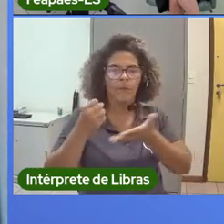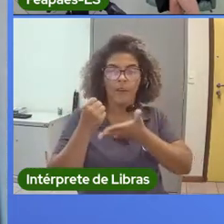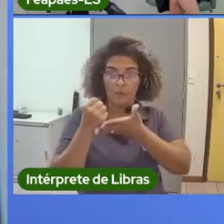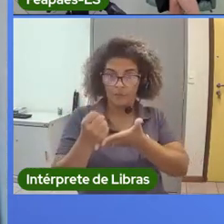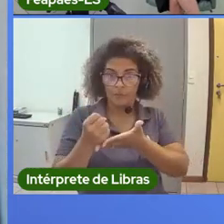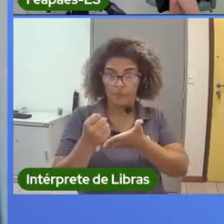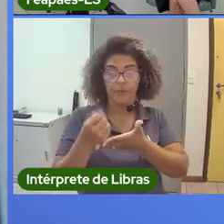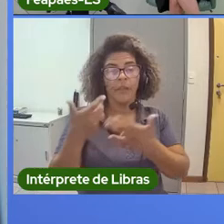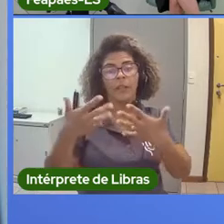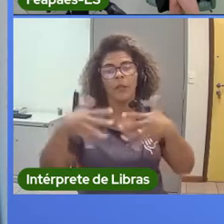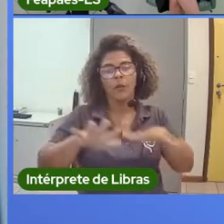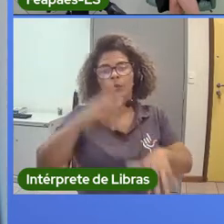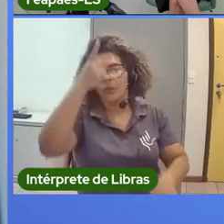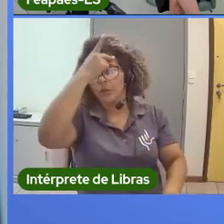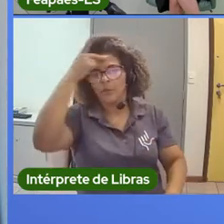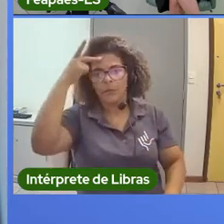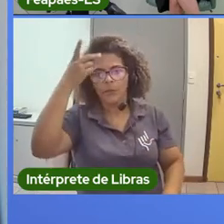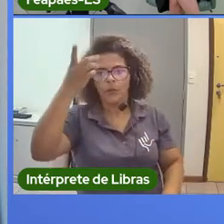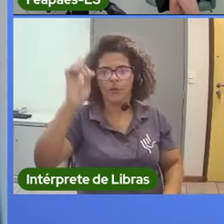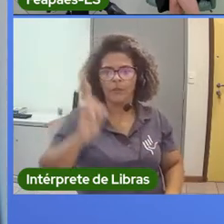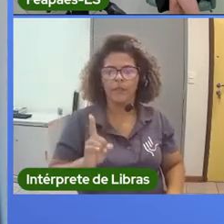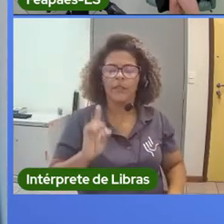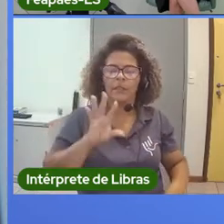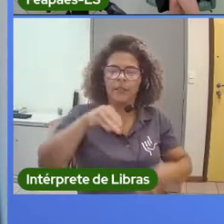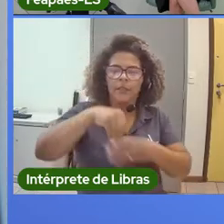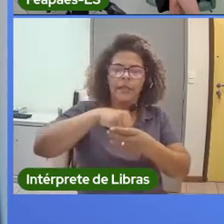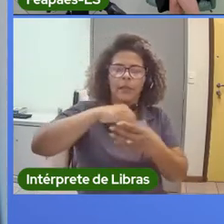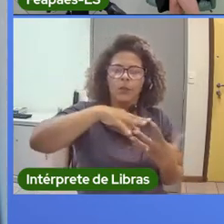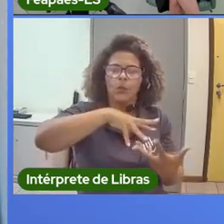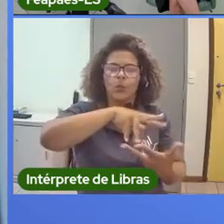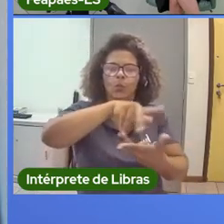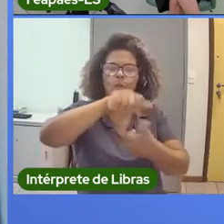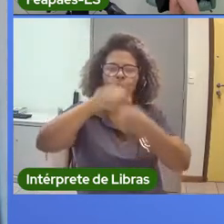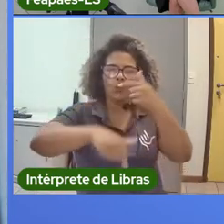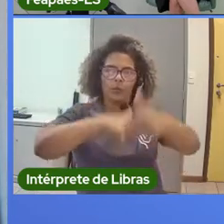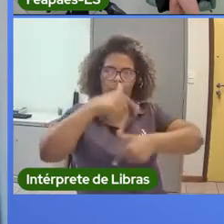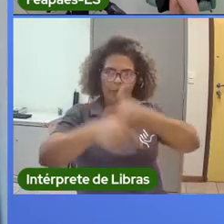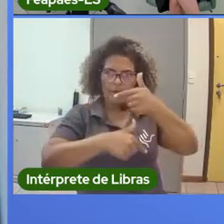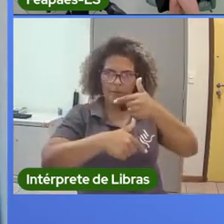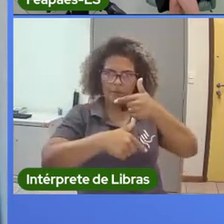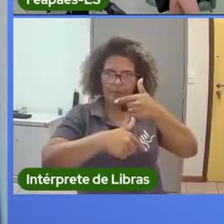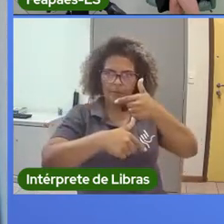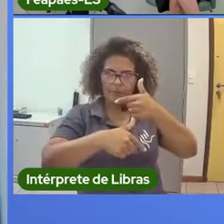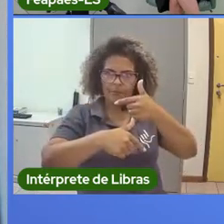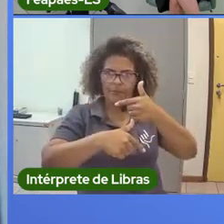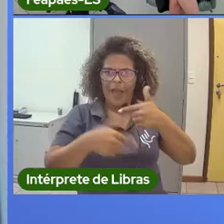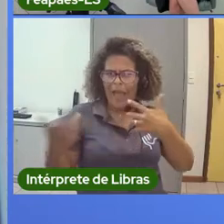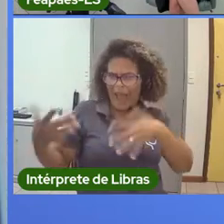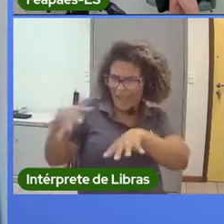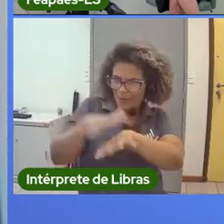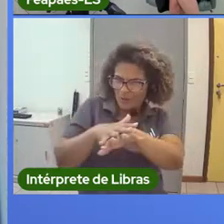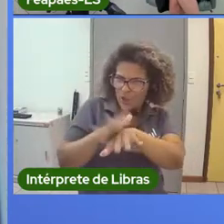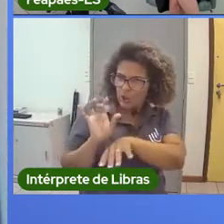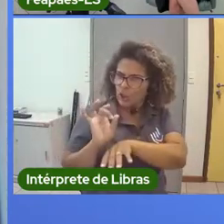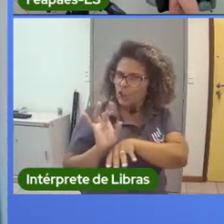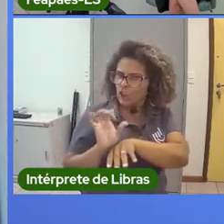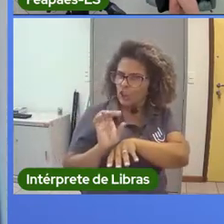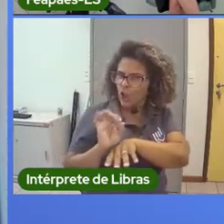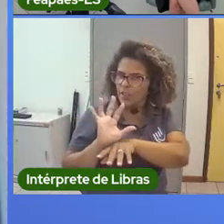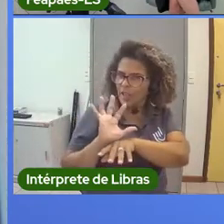essa inclusão das pessoas com deficiência no mundo do trabalho. Porque essa inclusão não vai ocorrer espontaneamente, né? Ela não